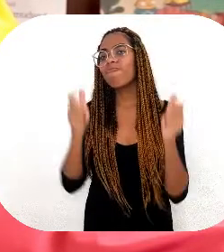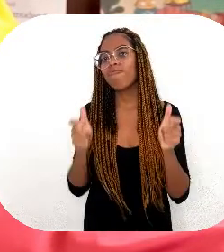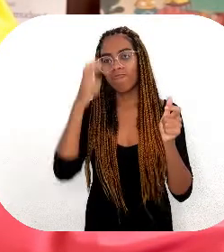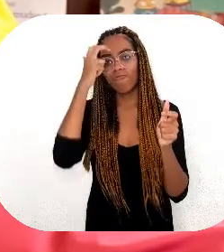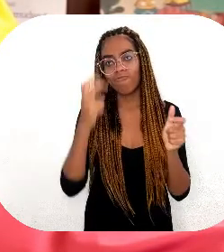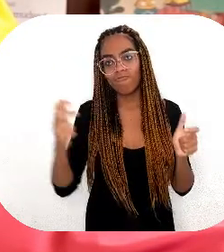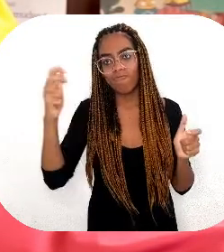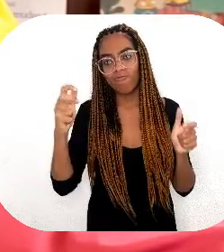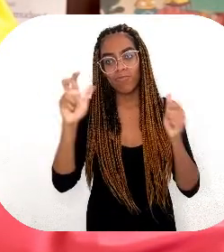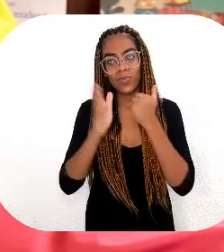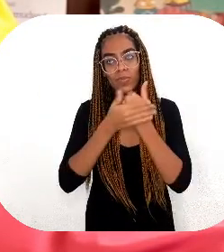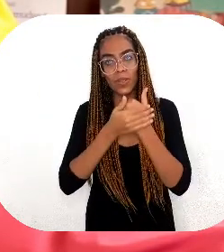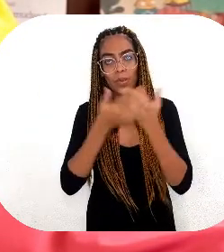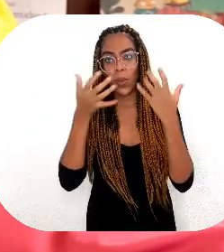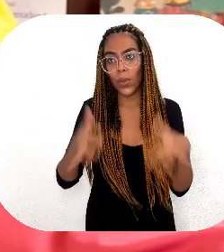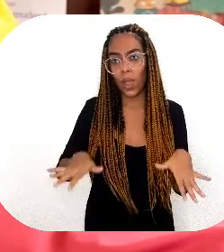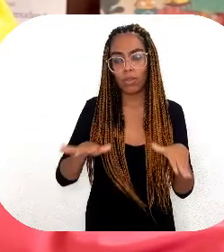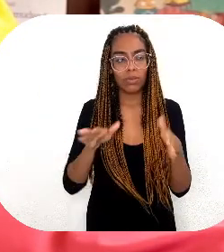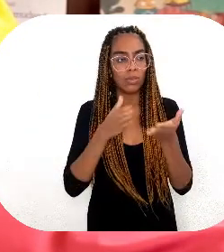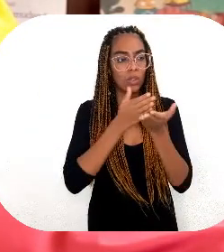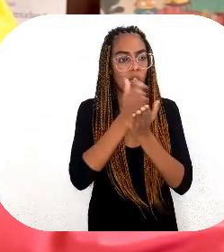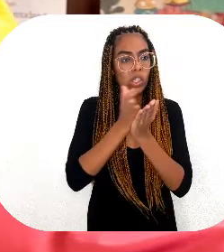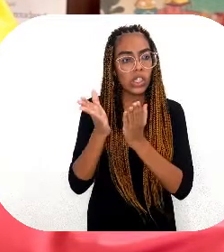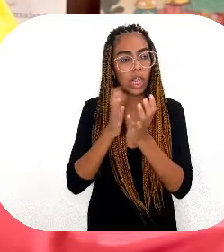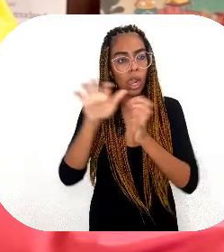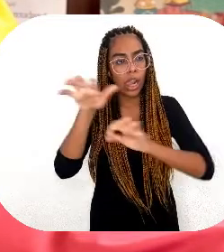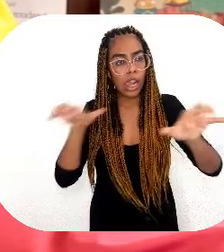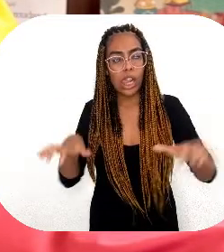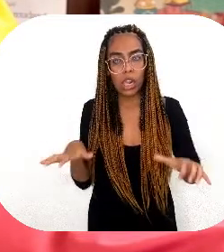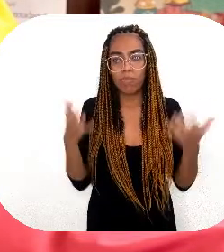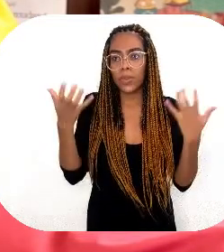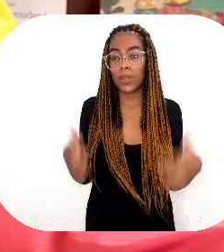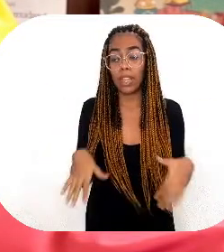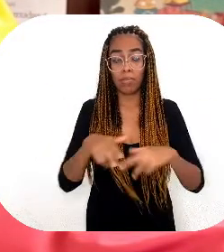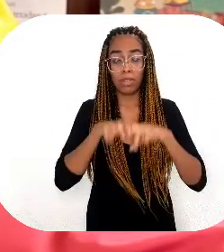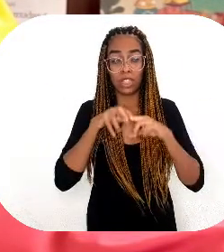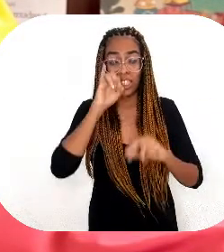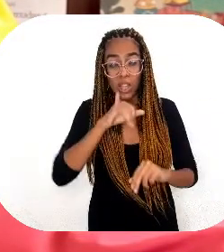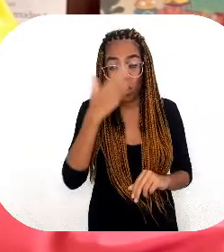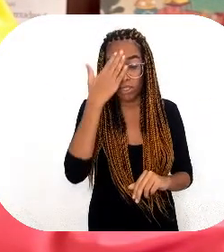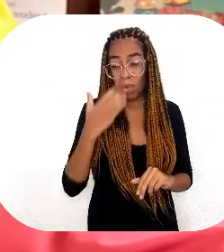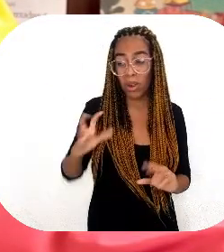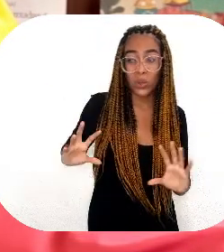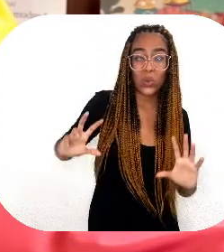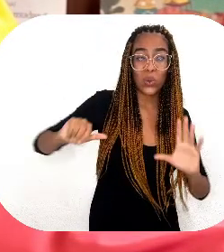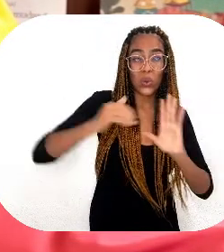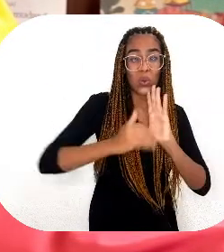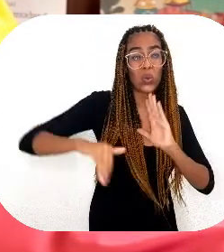onde será que vou guardar, esconder a sabedoria para não dividir com ninguém, sabendo